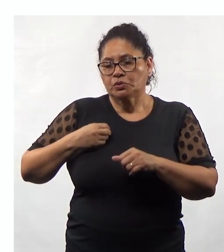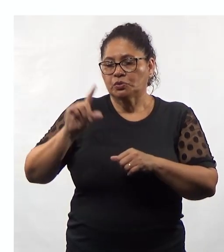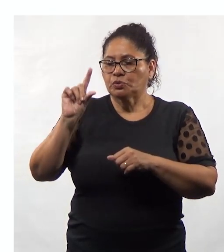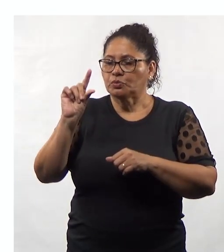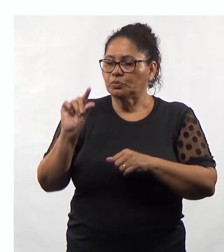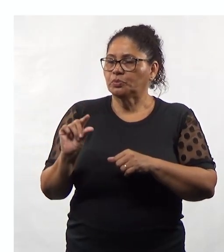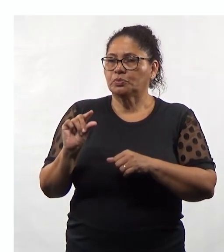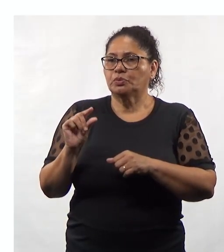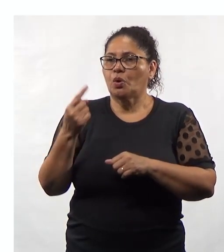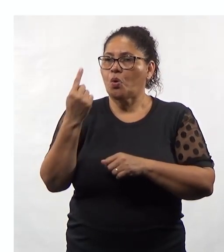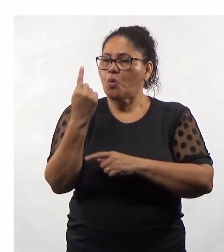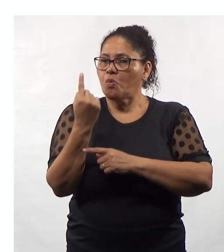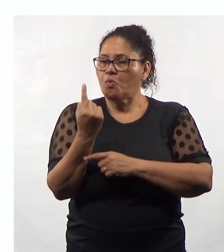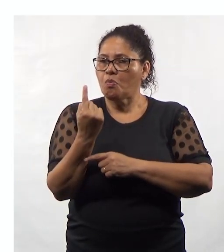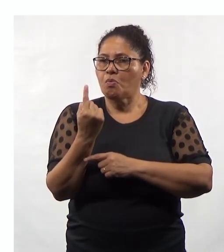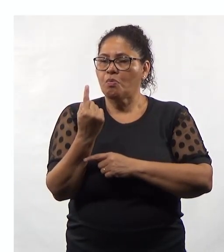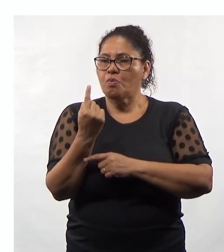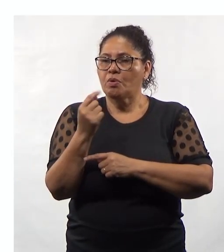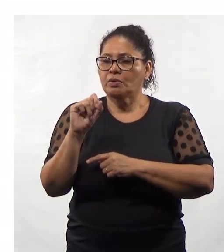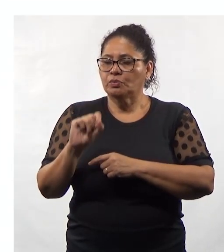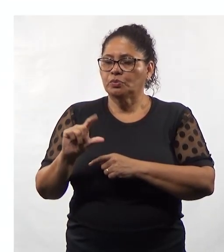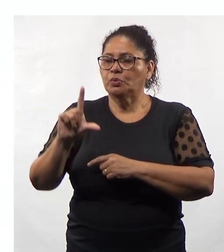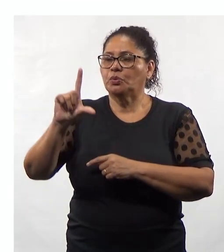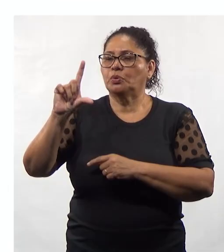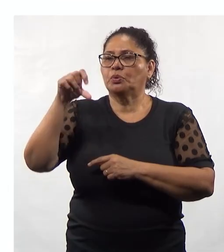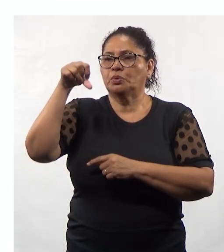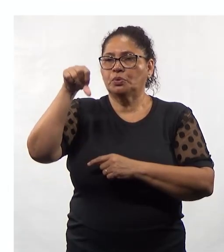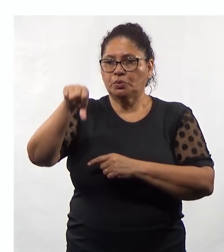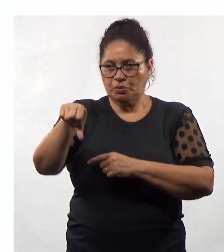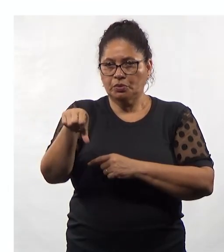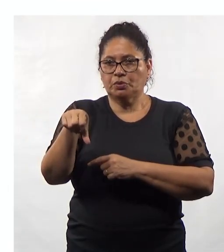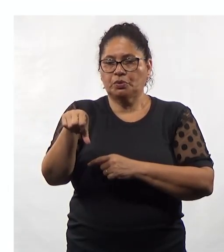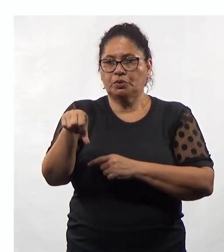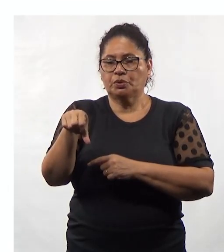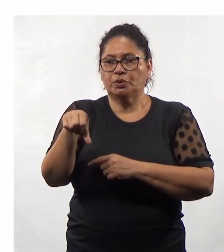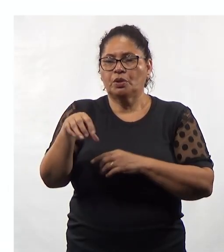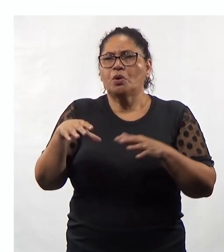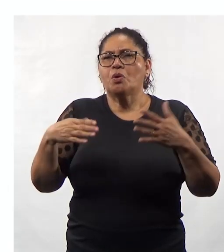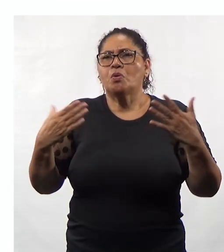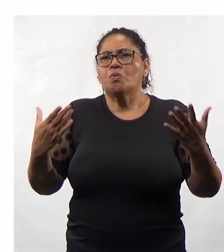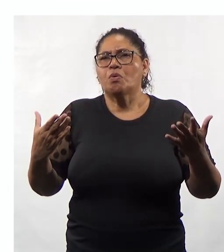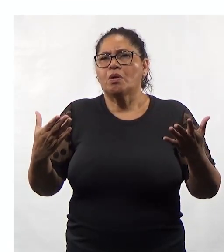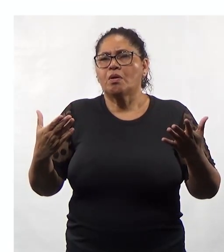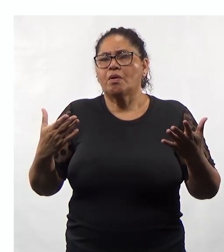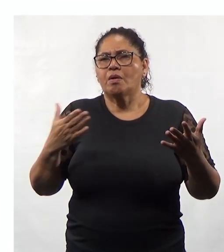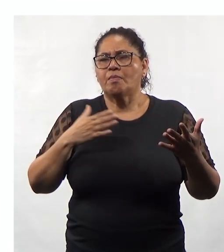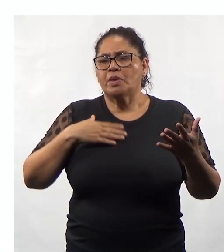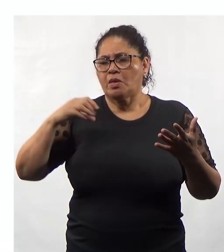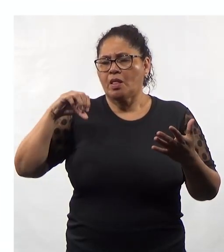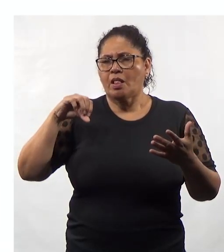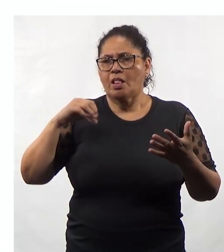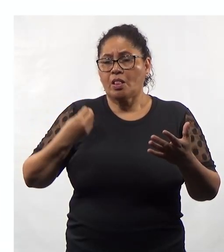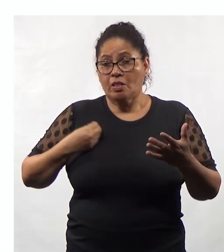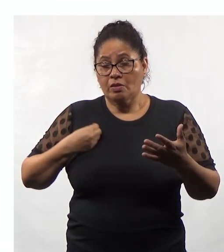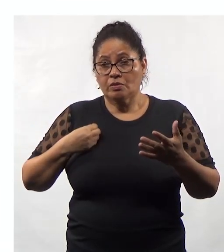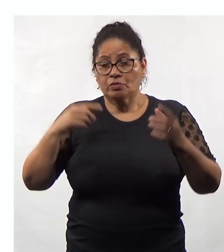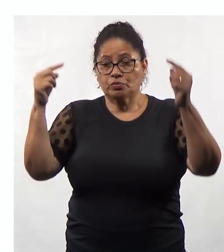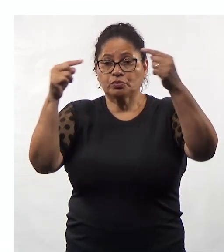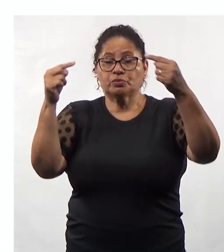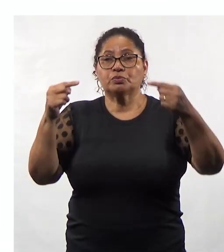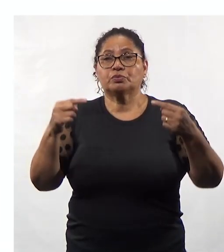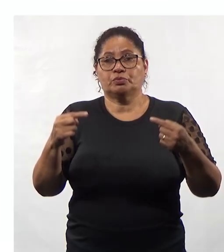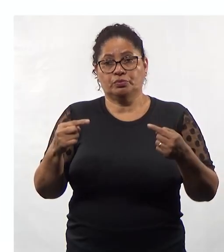nota mínima 1 e a nota máxima 9. Então, qual que é a minha nota mínima ponderada que eu posso